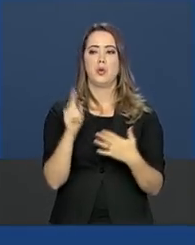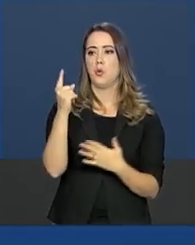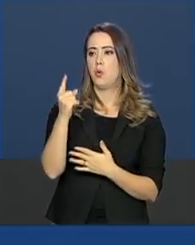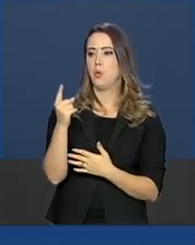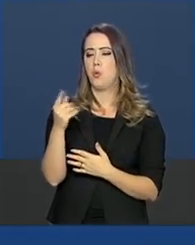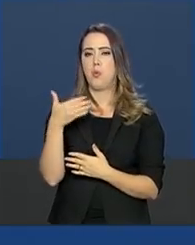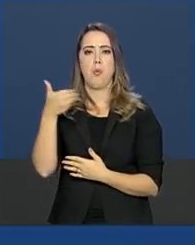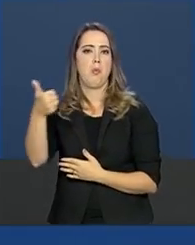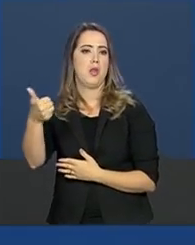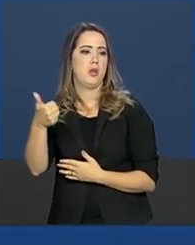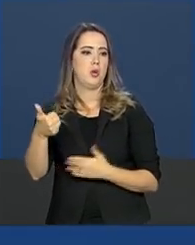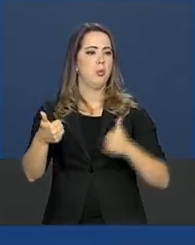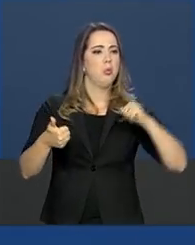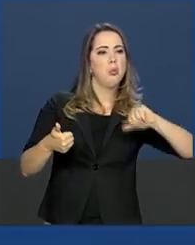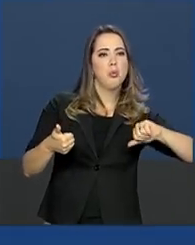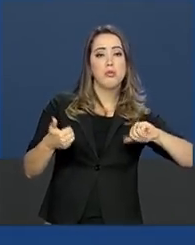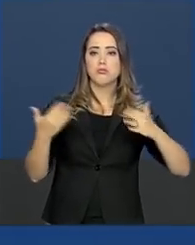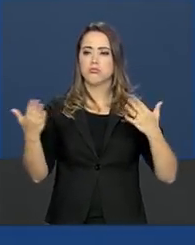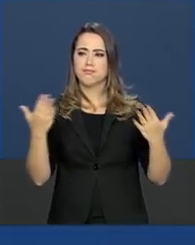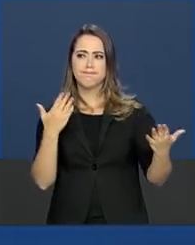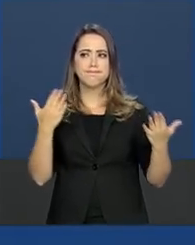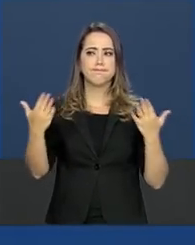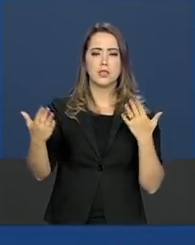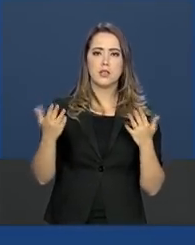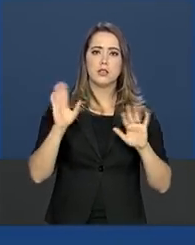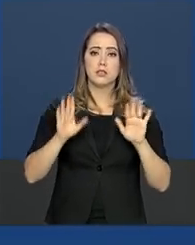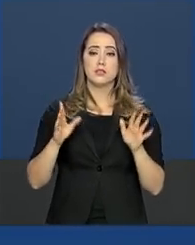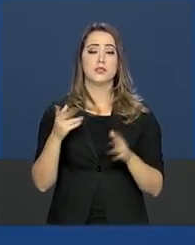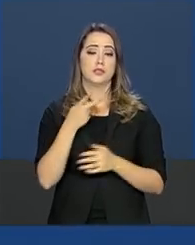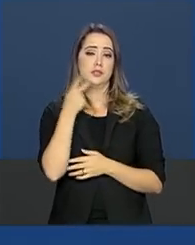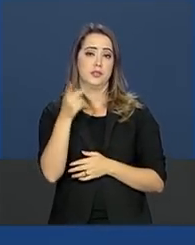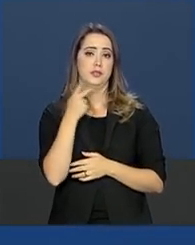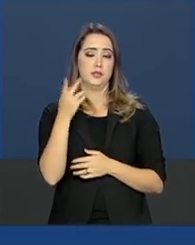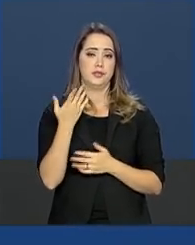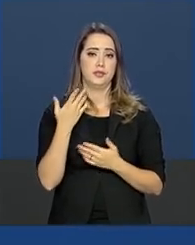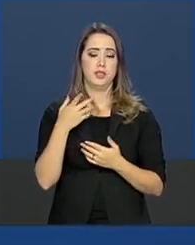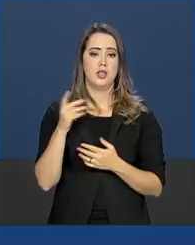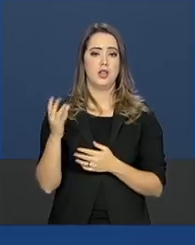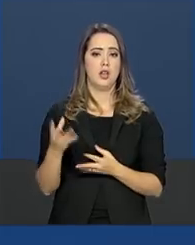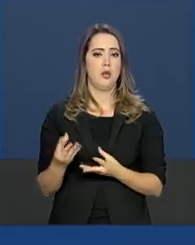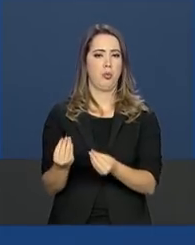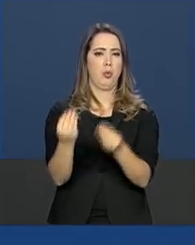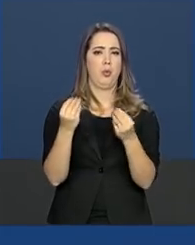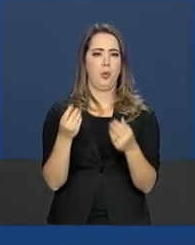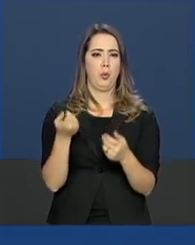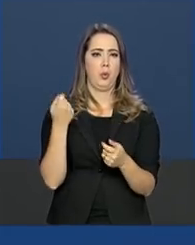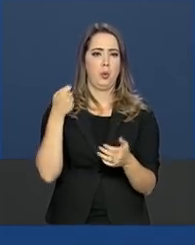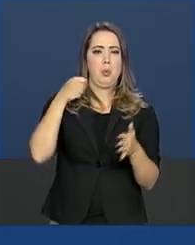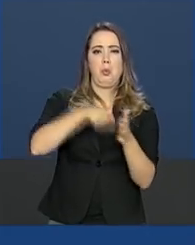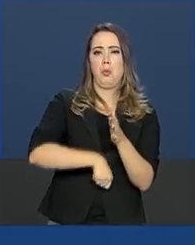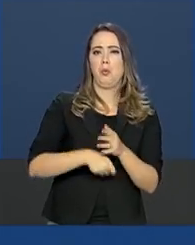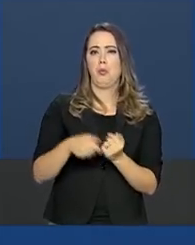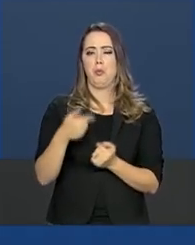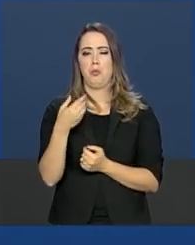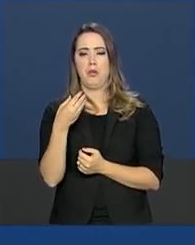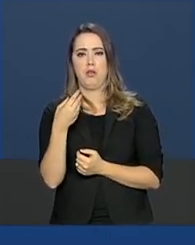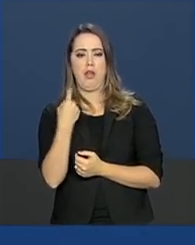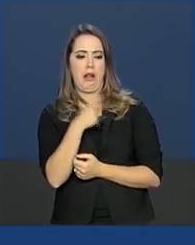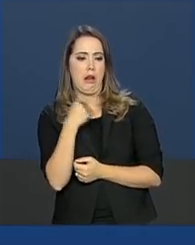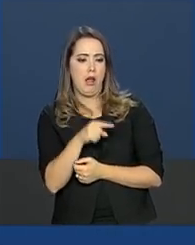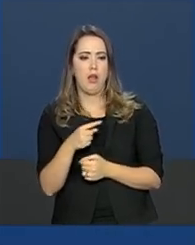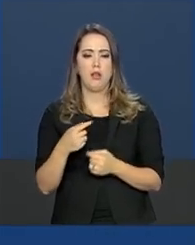plano é melhor do que o outro, às vezes até exageram, exacerbam até as palavras, nós temos que compreender